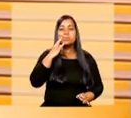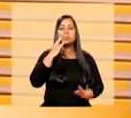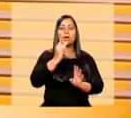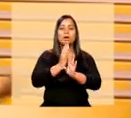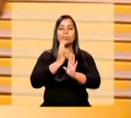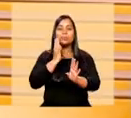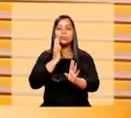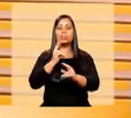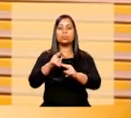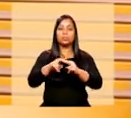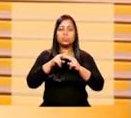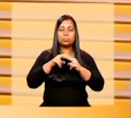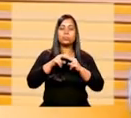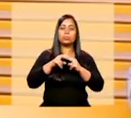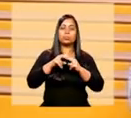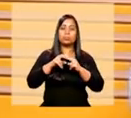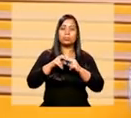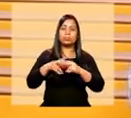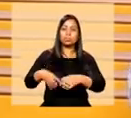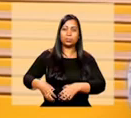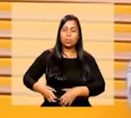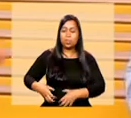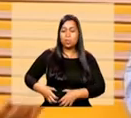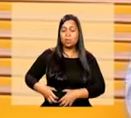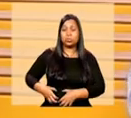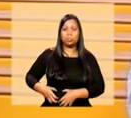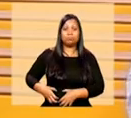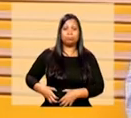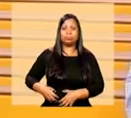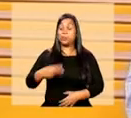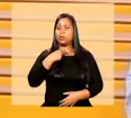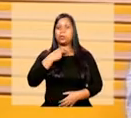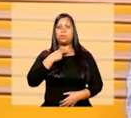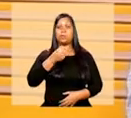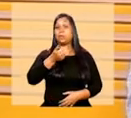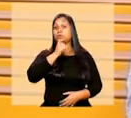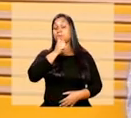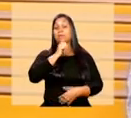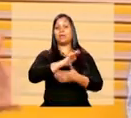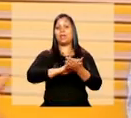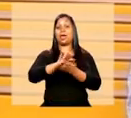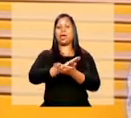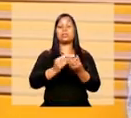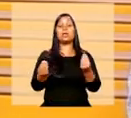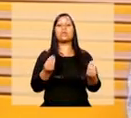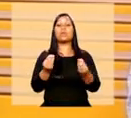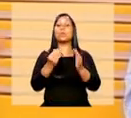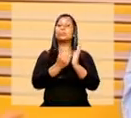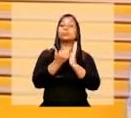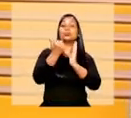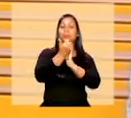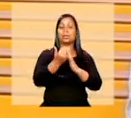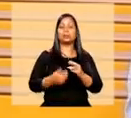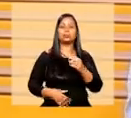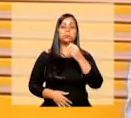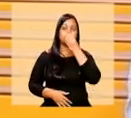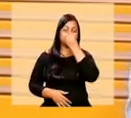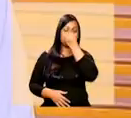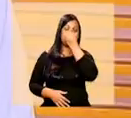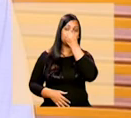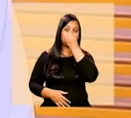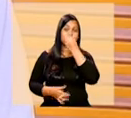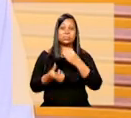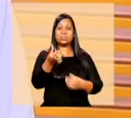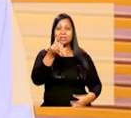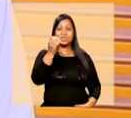que entra na fila por um órgão? Porque daí não pode beber. Como é que o senhor também passou por essa superação?